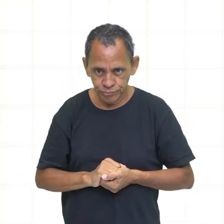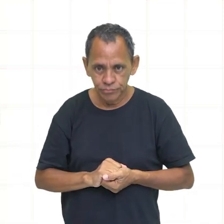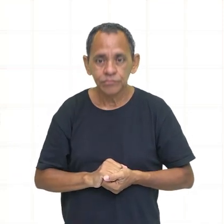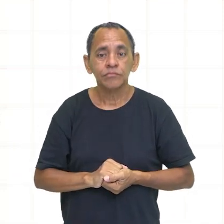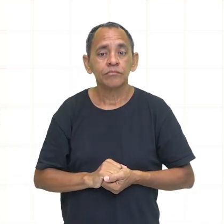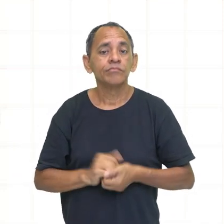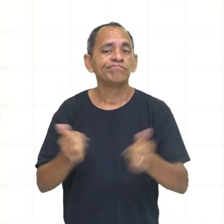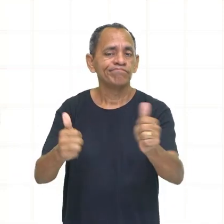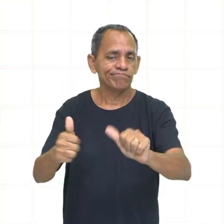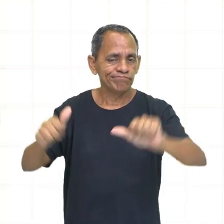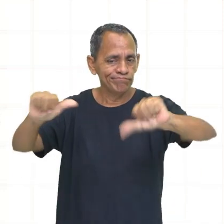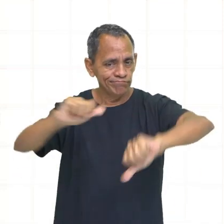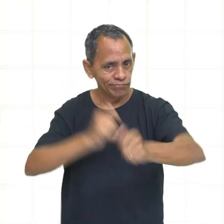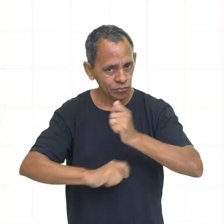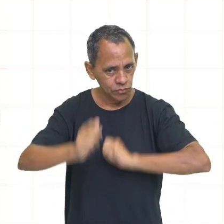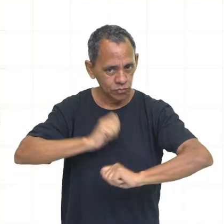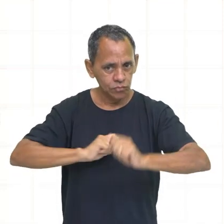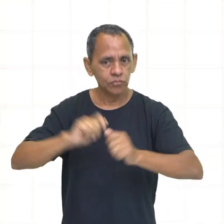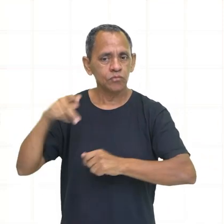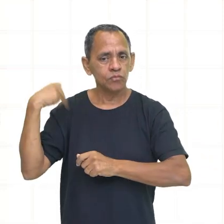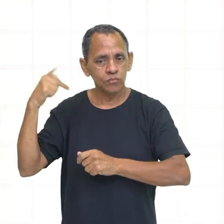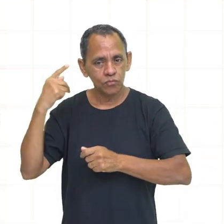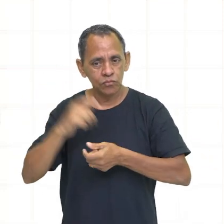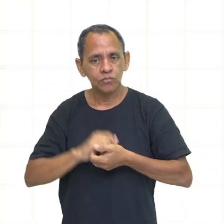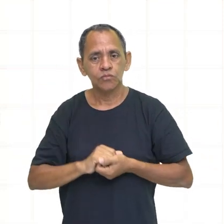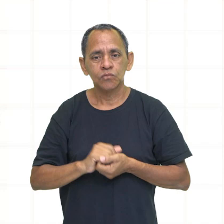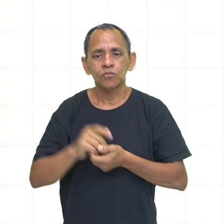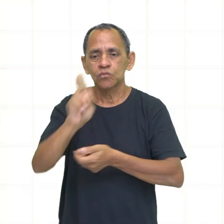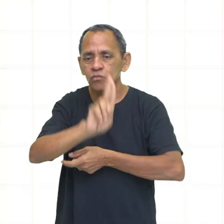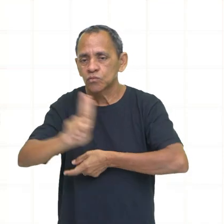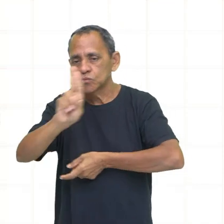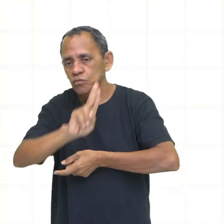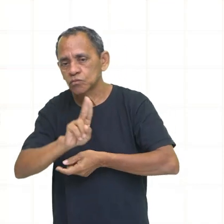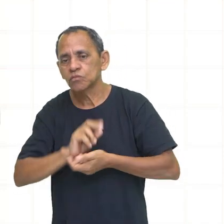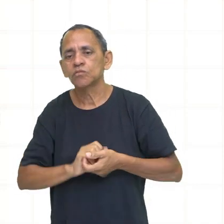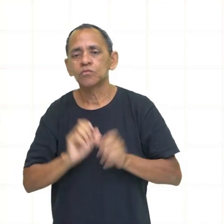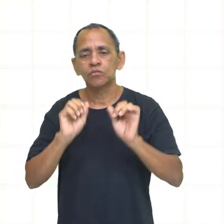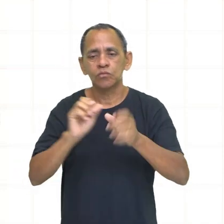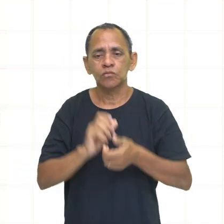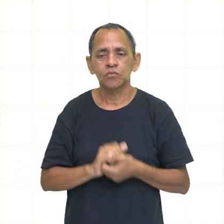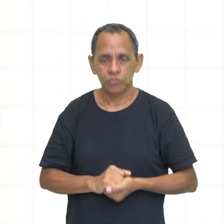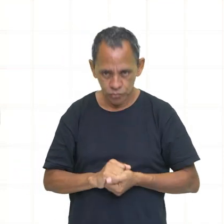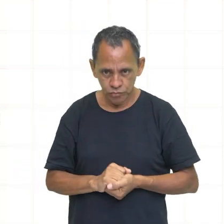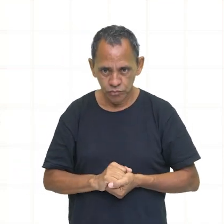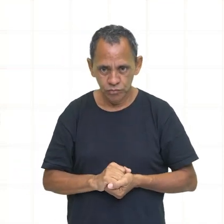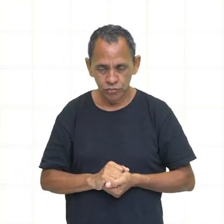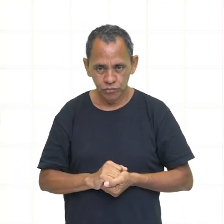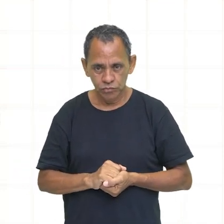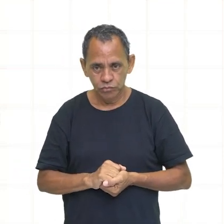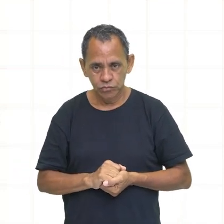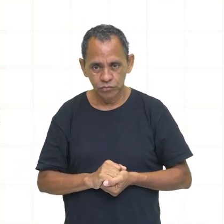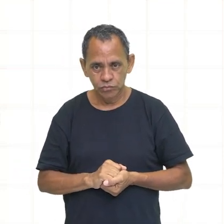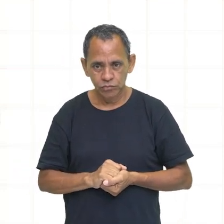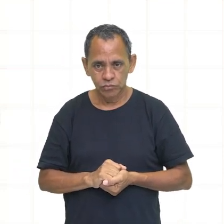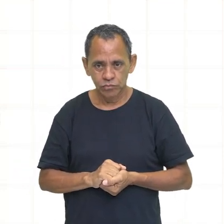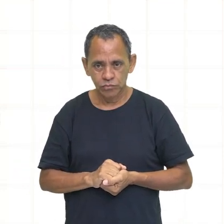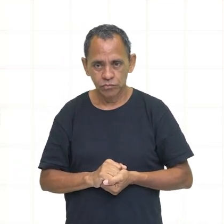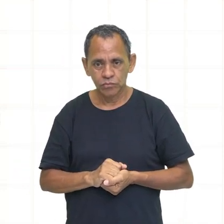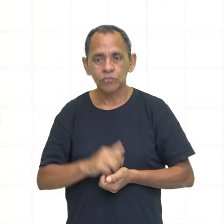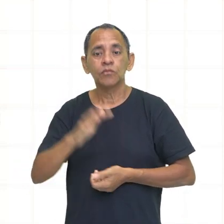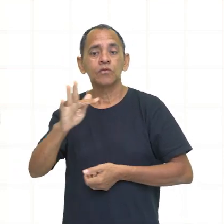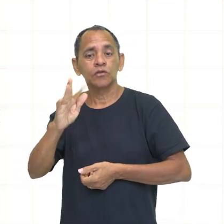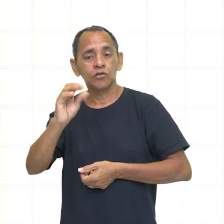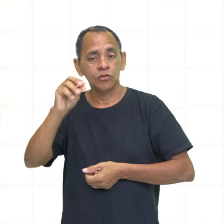Fonseca e também algumas crises econômicas em decorrência da política adotada por Fonseca. Então, o